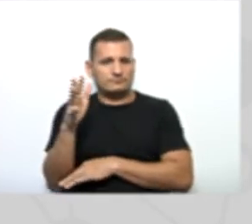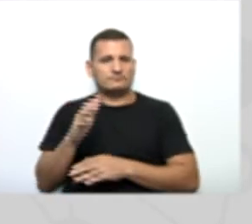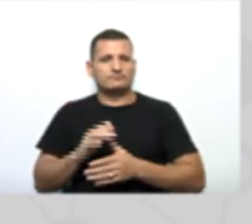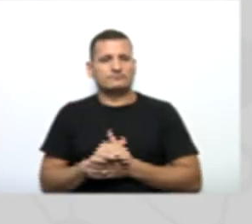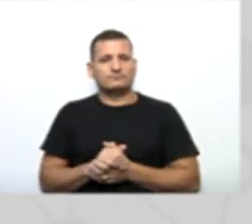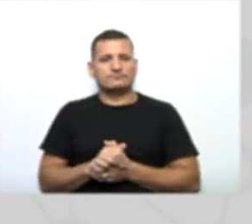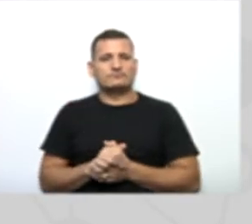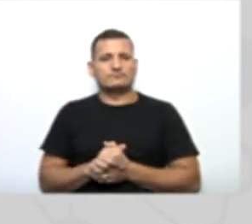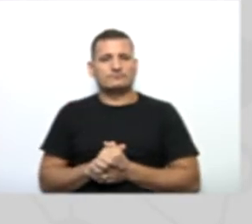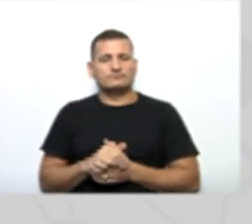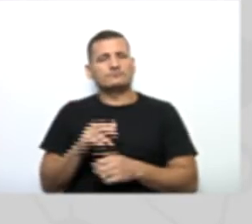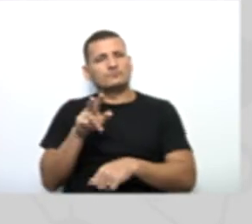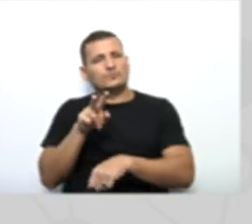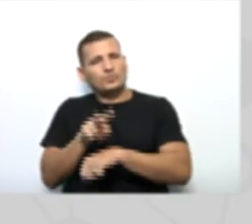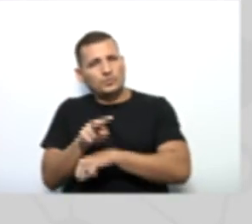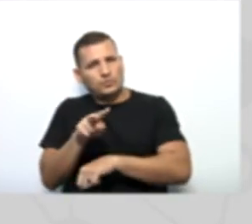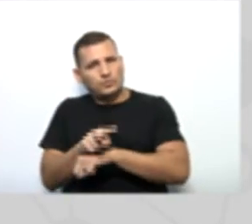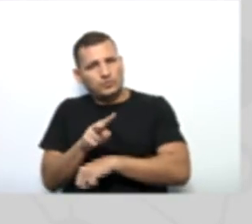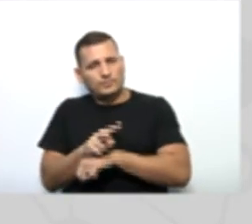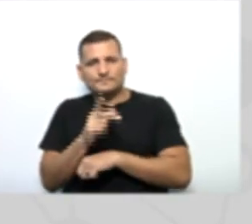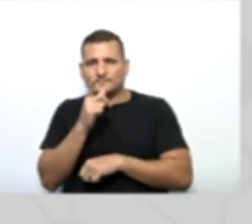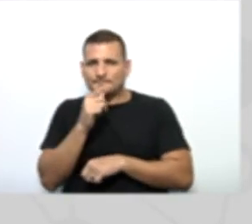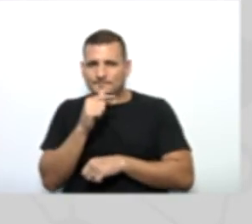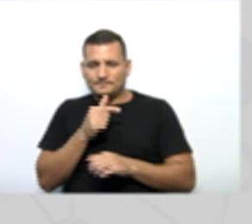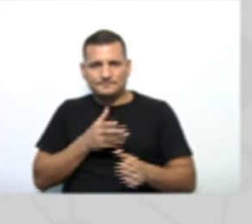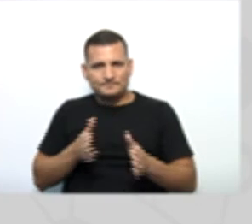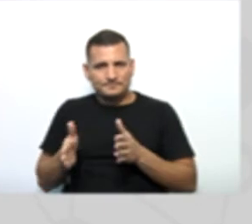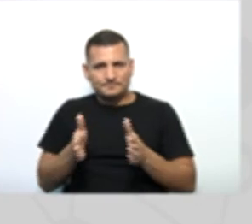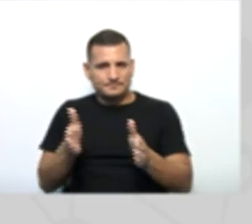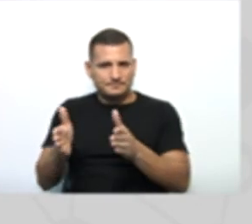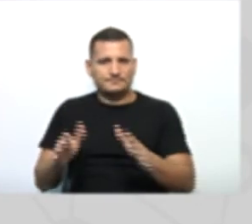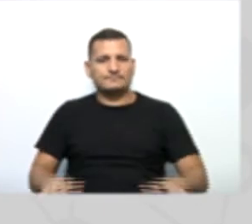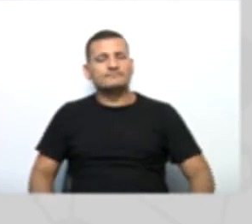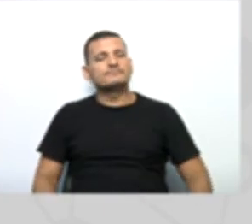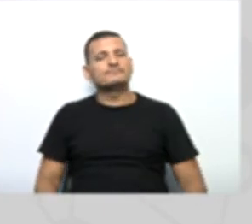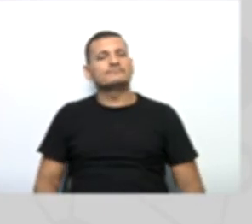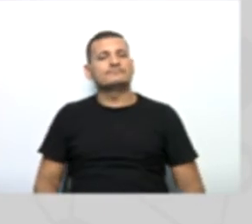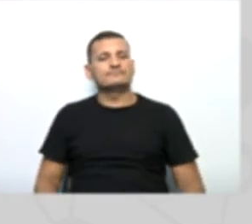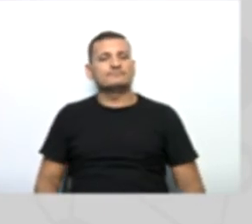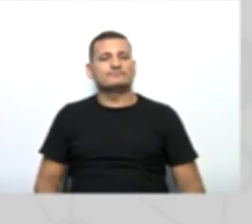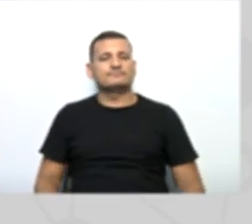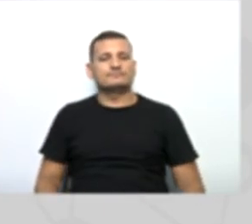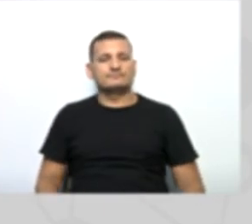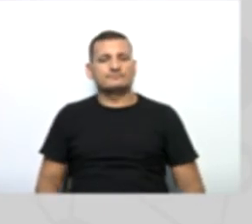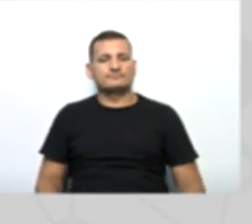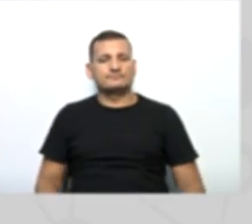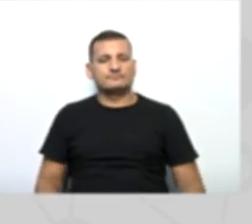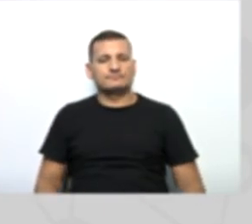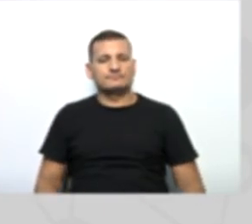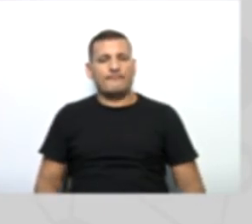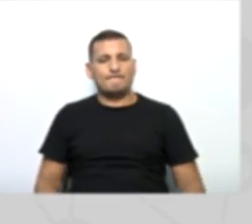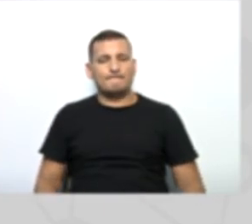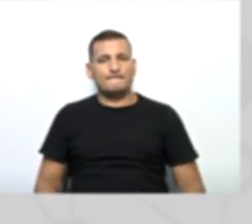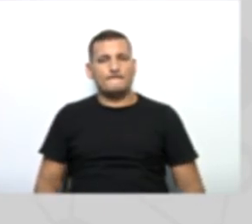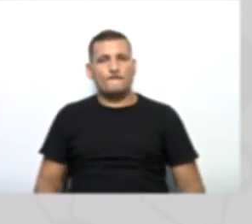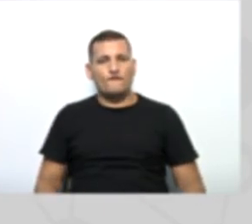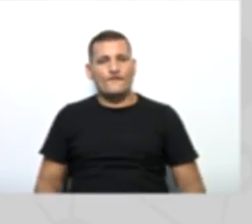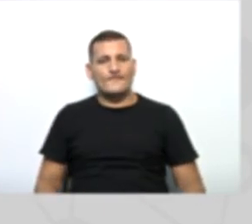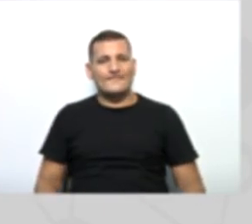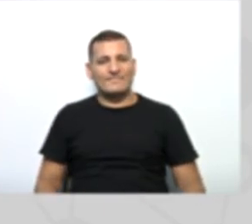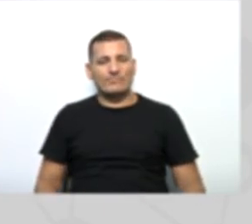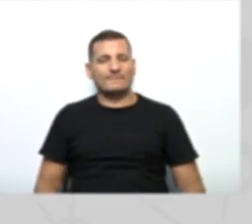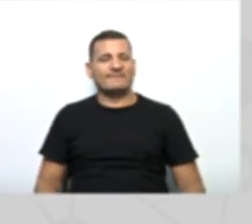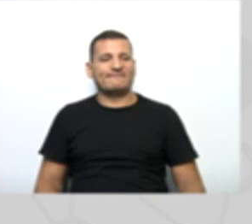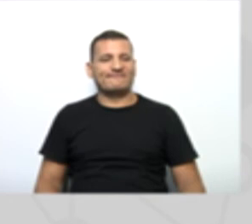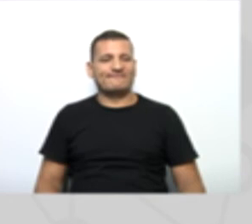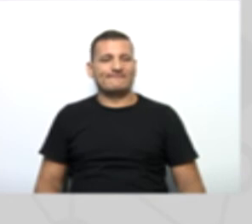dos cursos de água, não é aquele curso, não, aquele curso que está lá o professor, igual a gente está dando curso para você aqui não, tá? É o curso de água, lá o